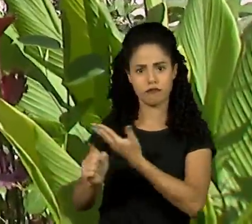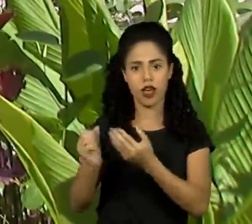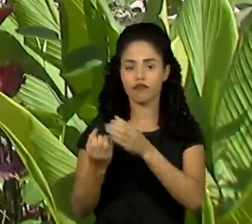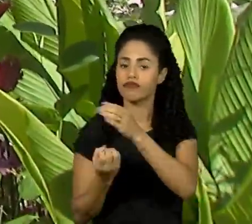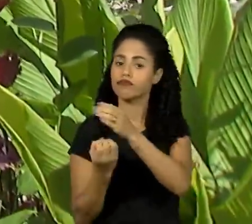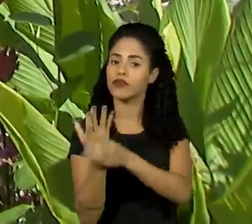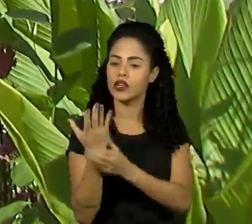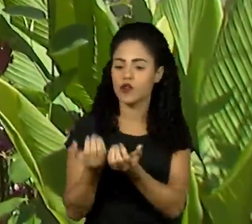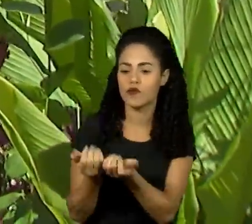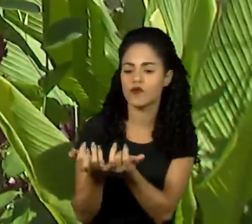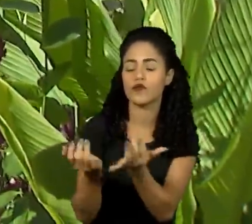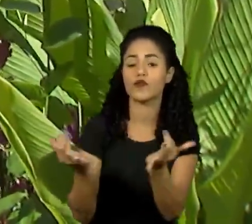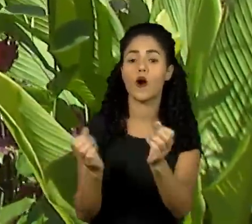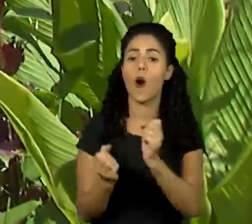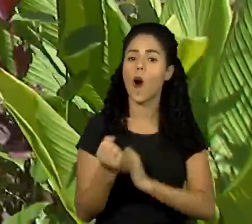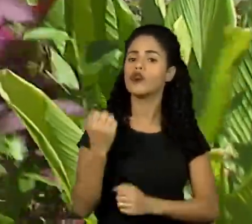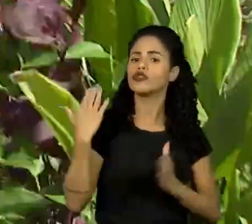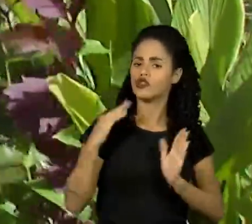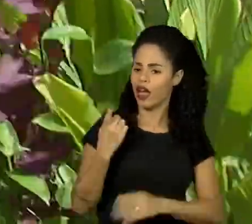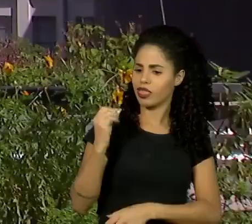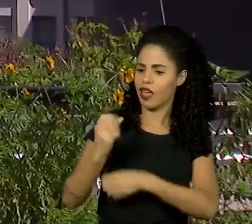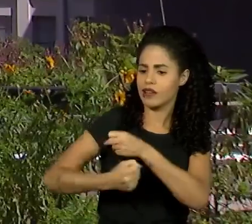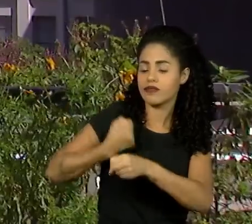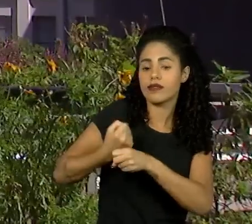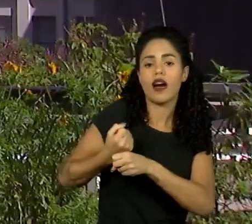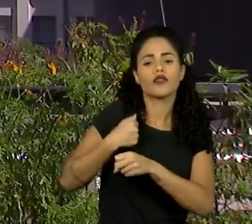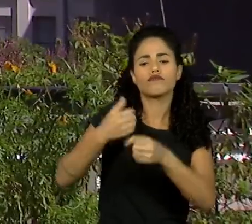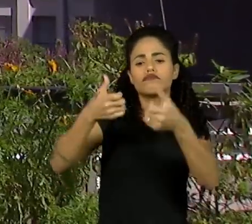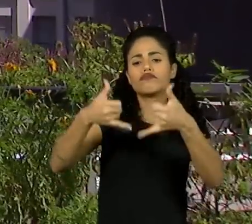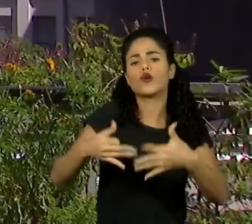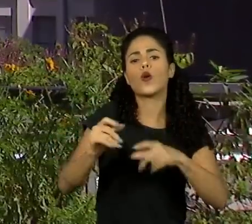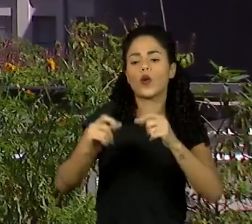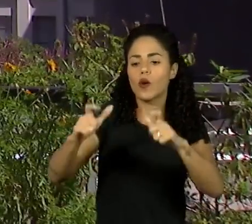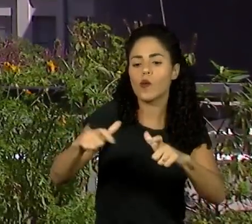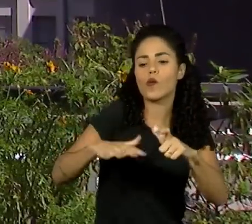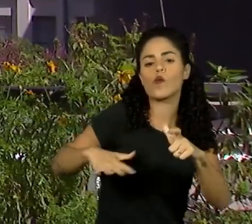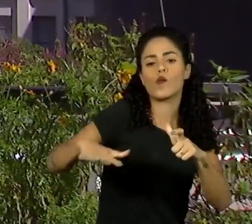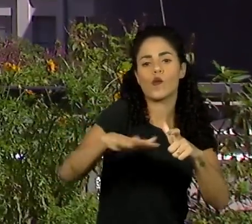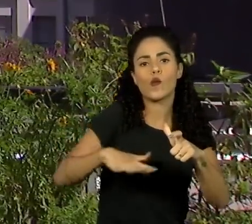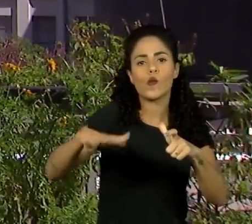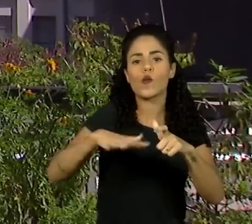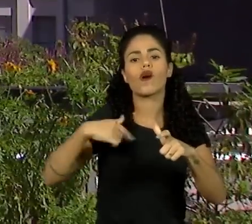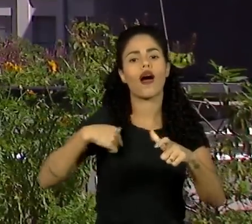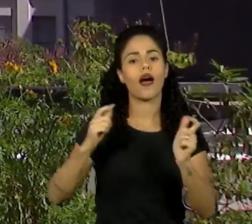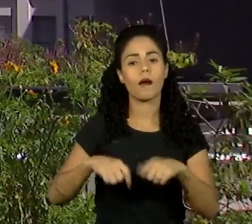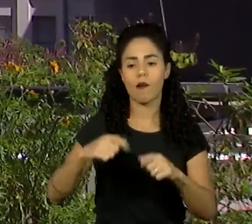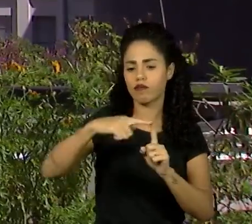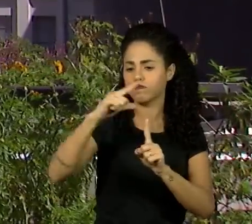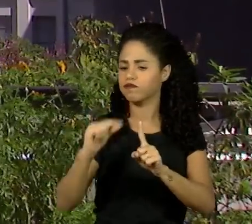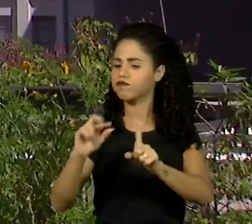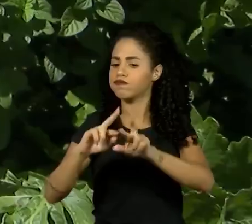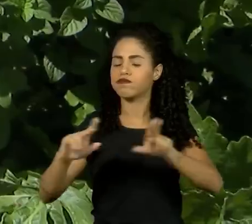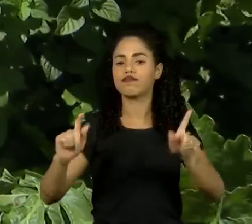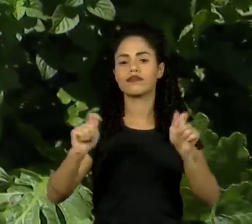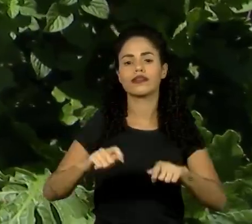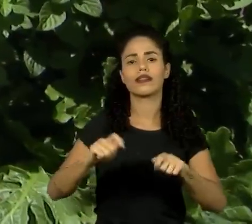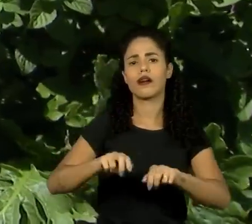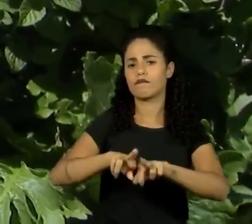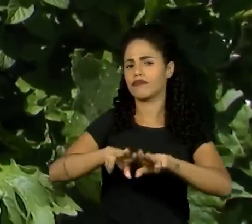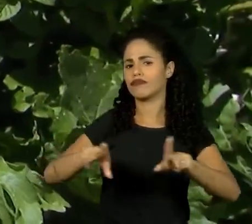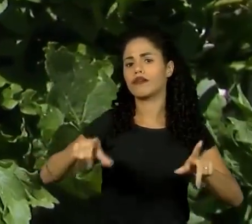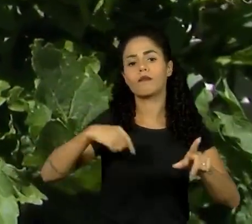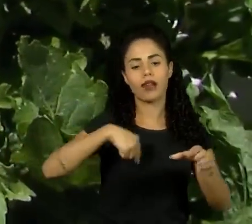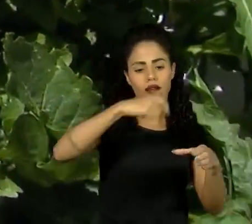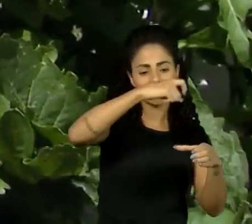do plantio que completou uma década, conta que o espaço é considerado um banco de punks, de onde saem mudas